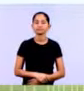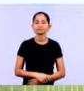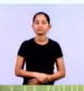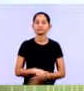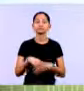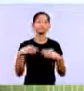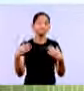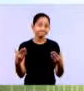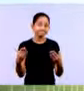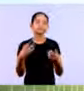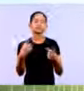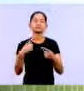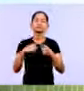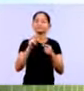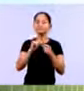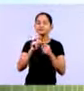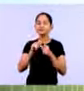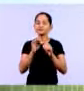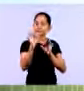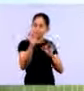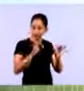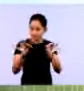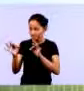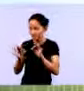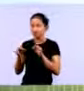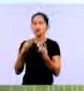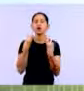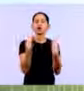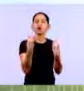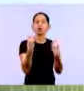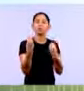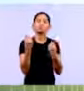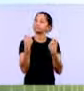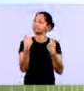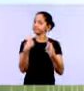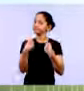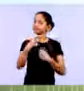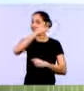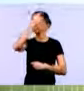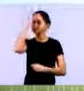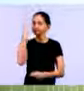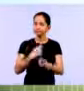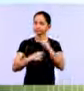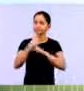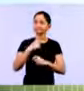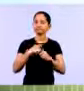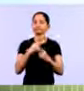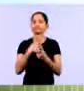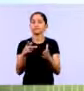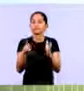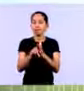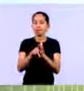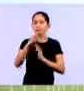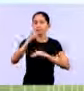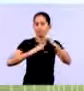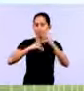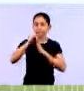Mas, para instituir os tributos, é necessário que se tenha competência. Competência é o poder que a